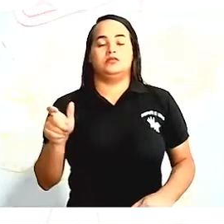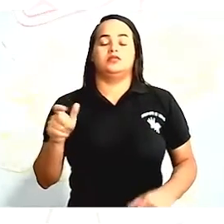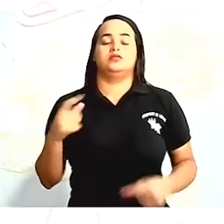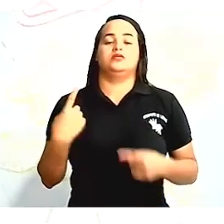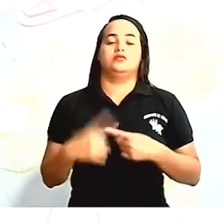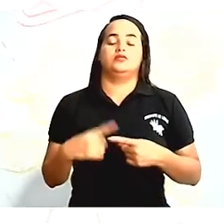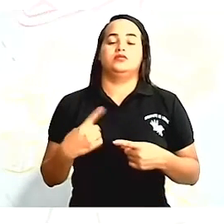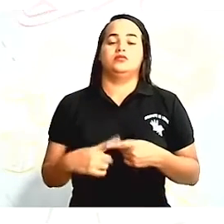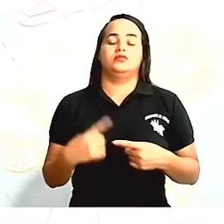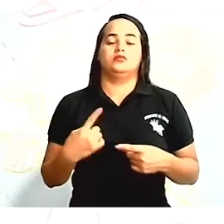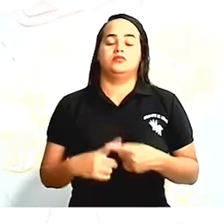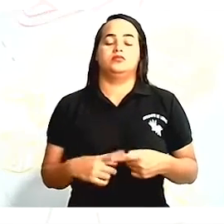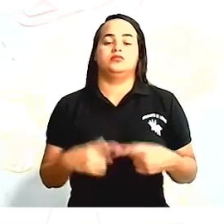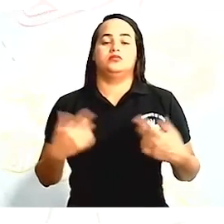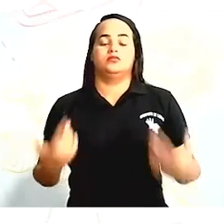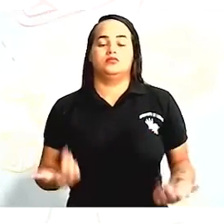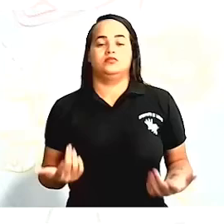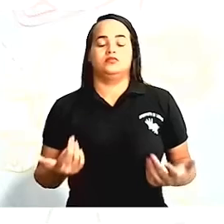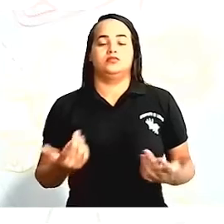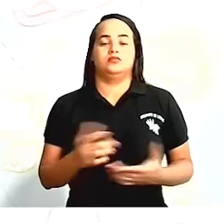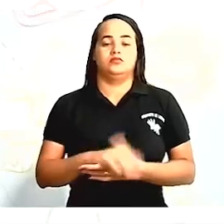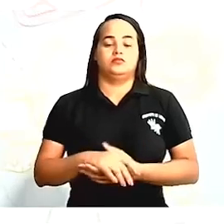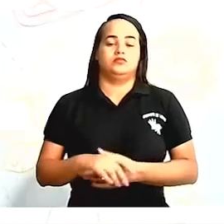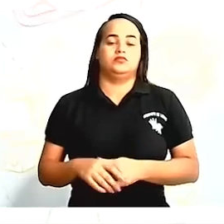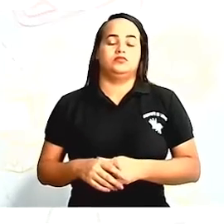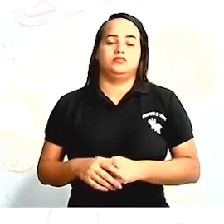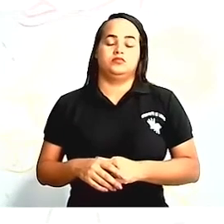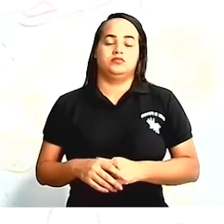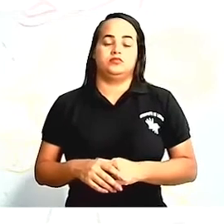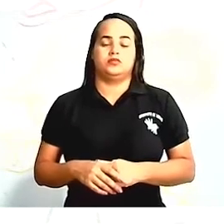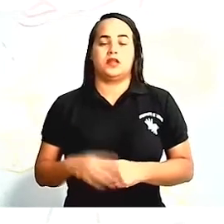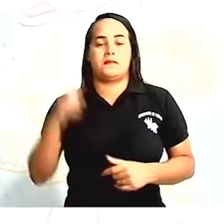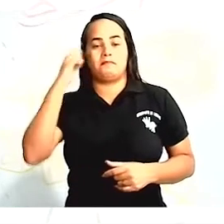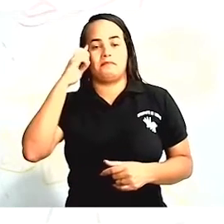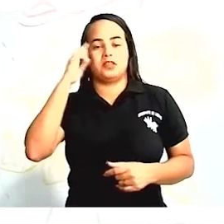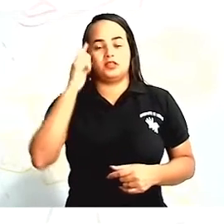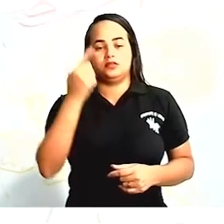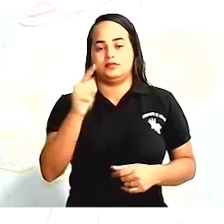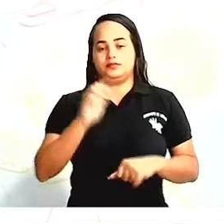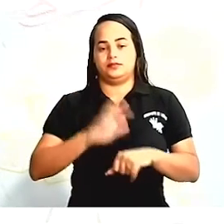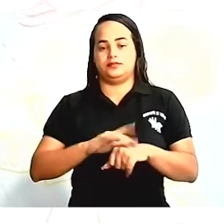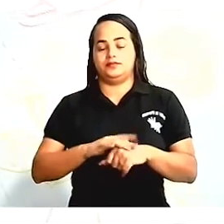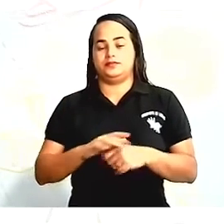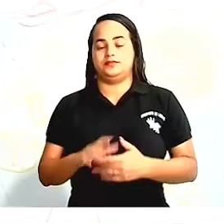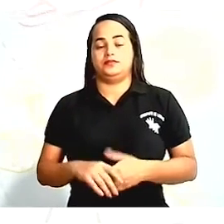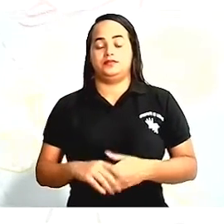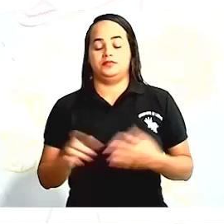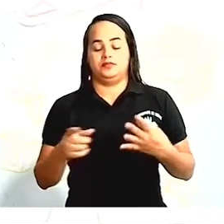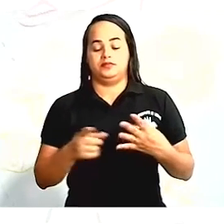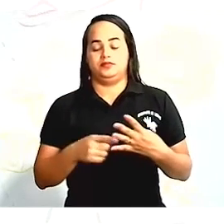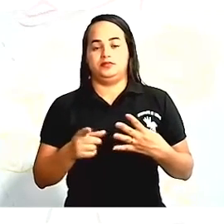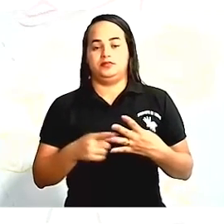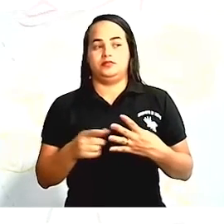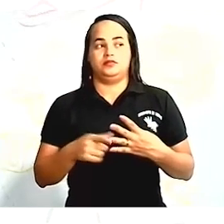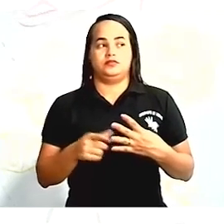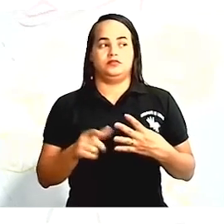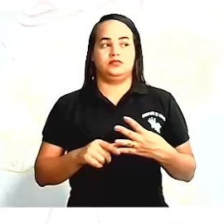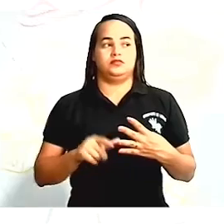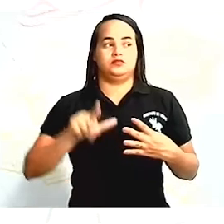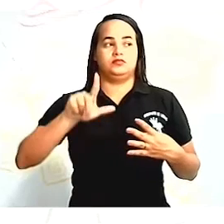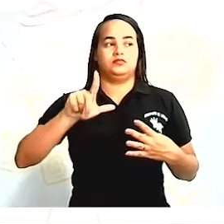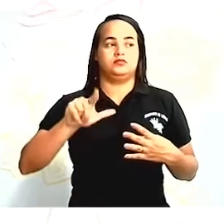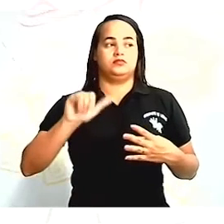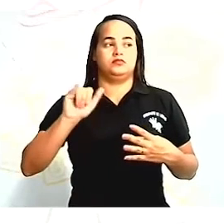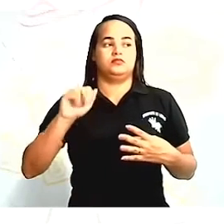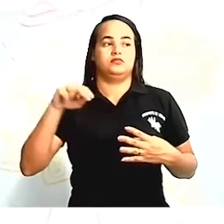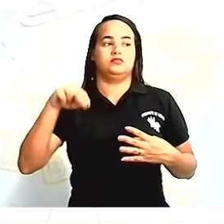doença por não apresentar sintomas. No grupo 3, vai acontecer a linfadenopatia persistente